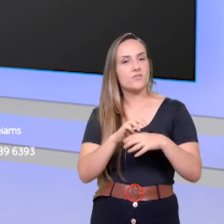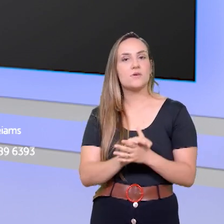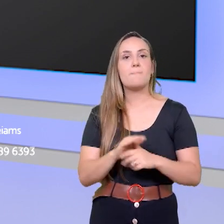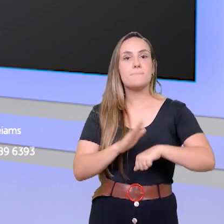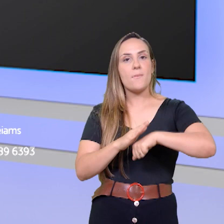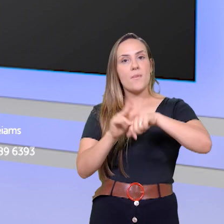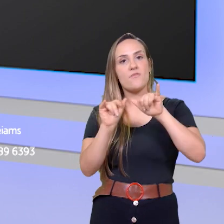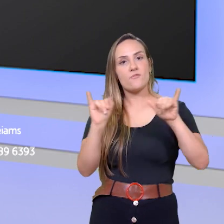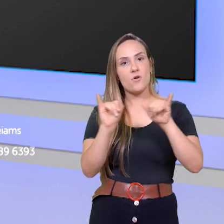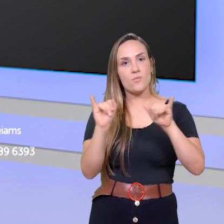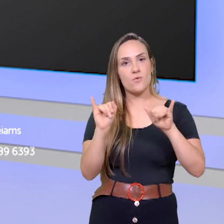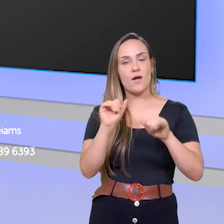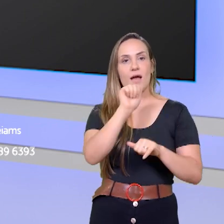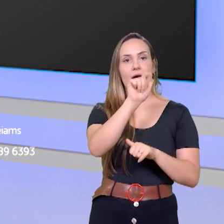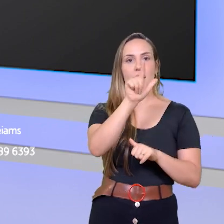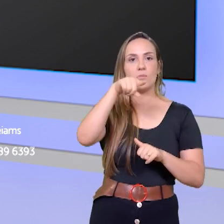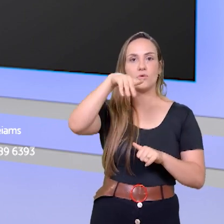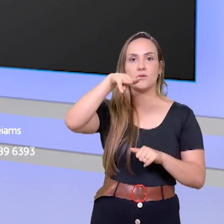Mais informações no